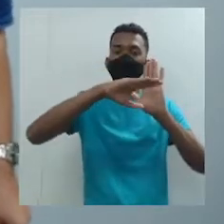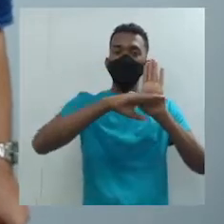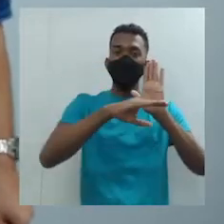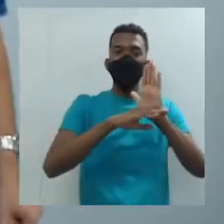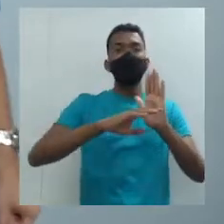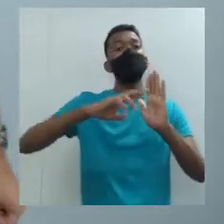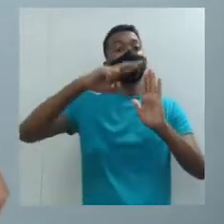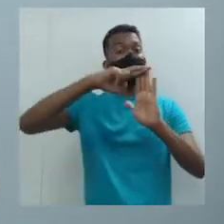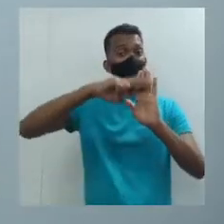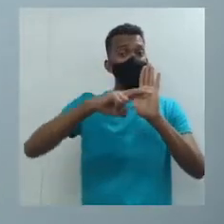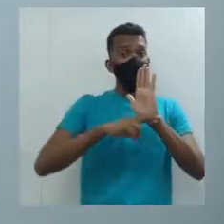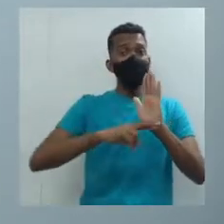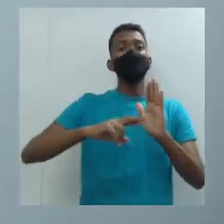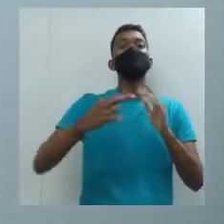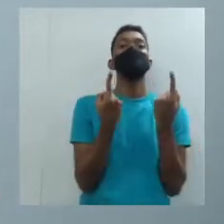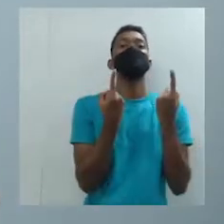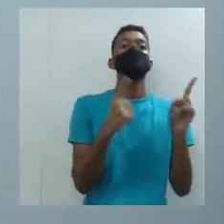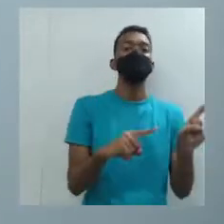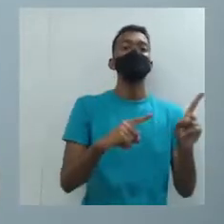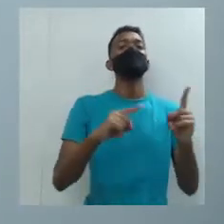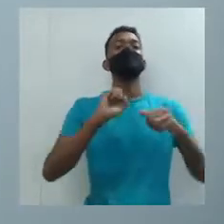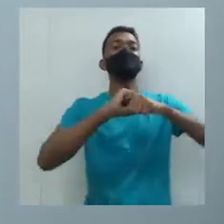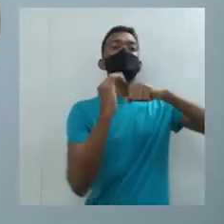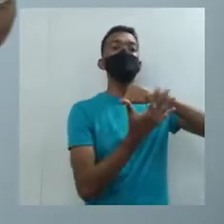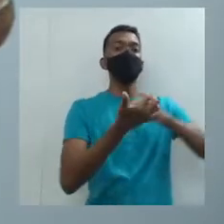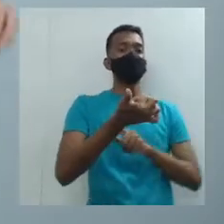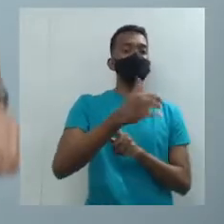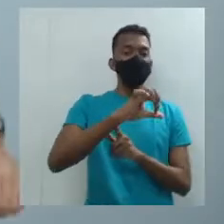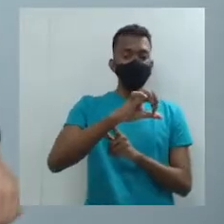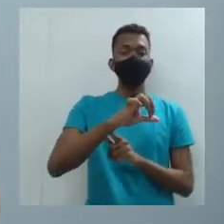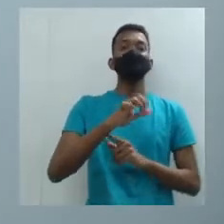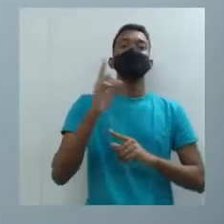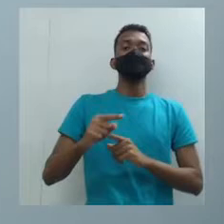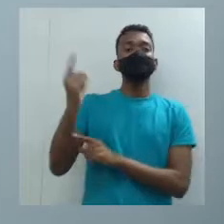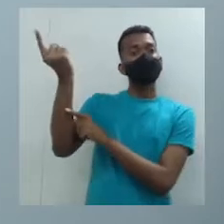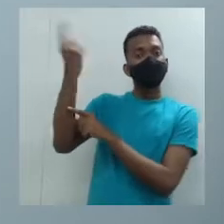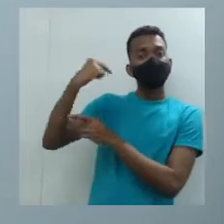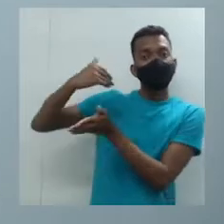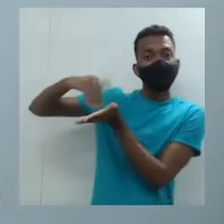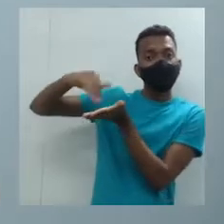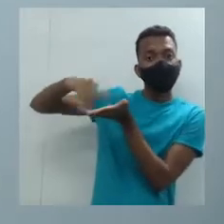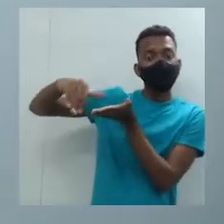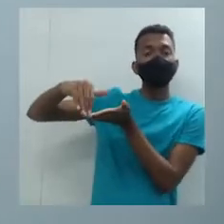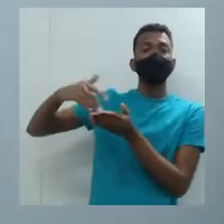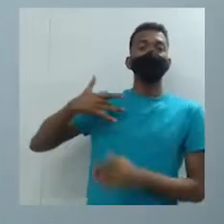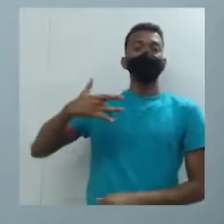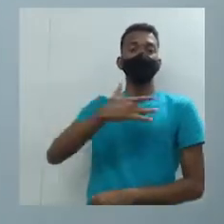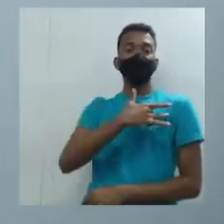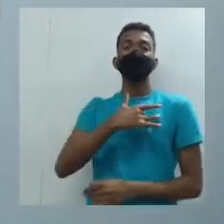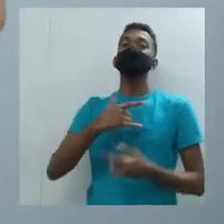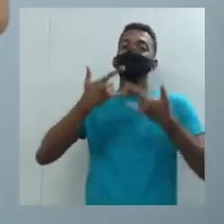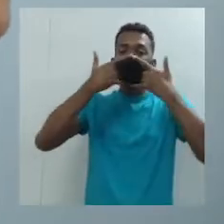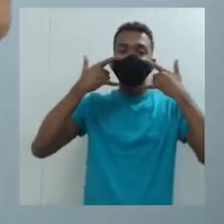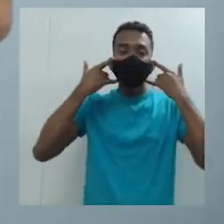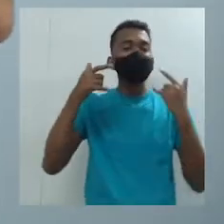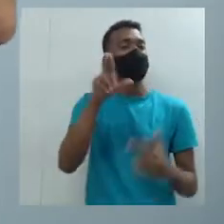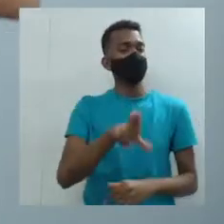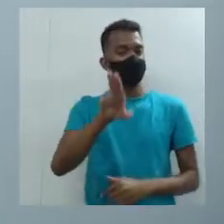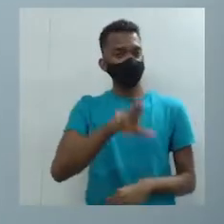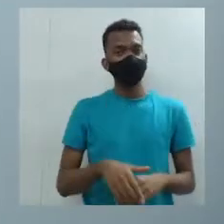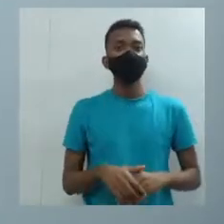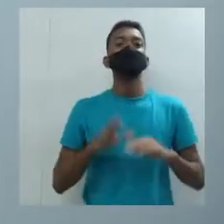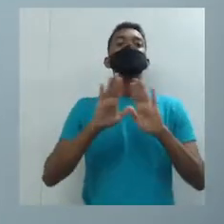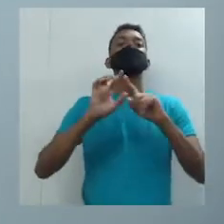protocolo, certo? Contra a Covid-19, seguindo o pedido o quê? Da Secretaria de Saúde. Mas vamos conhecer